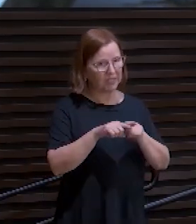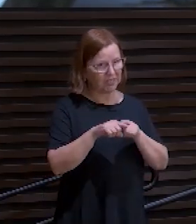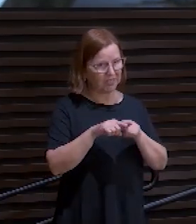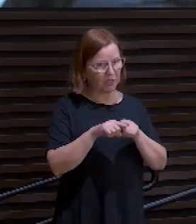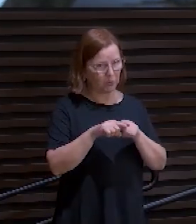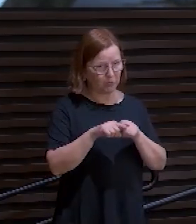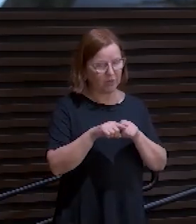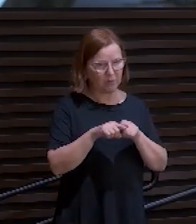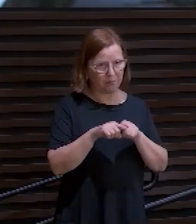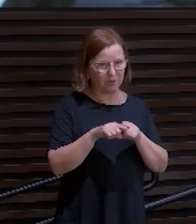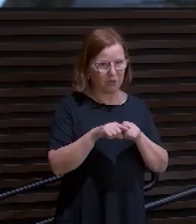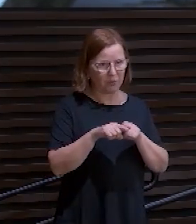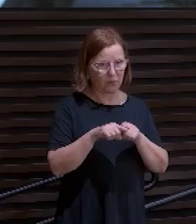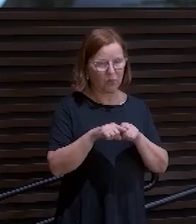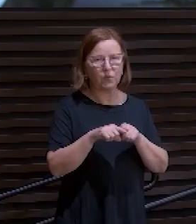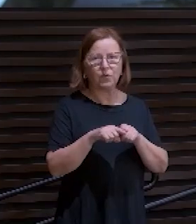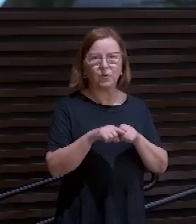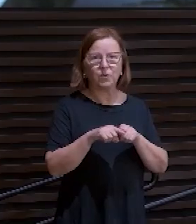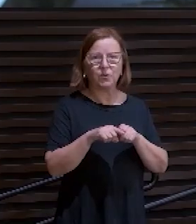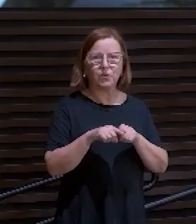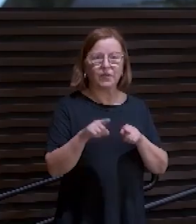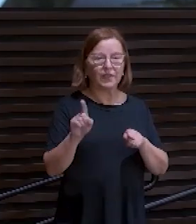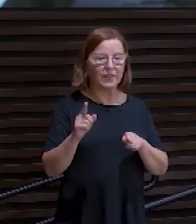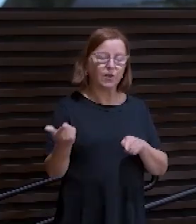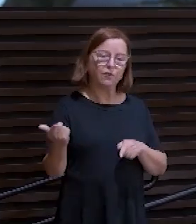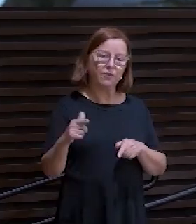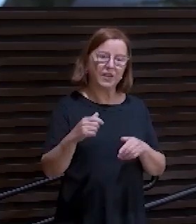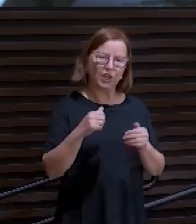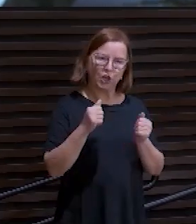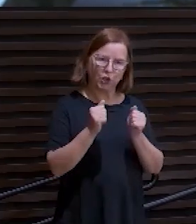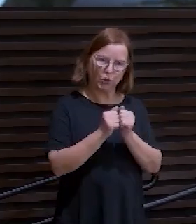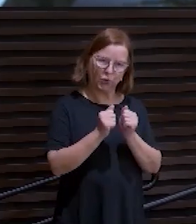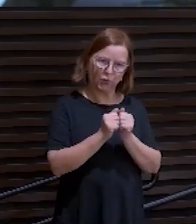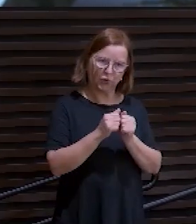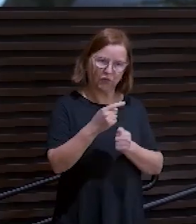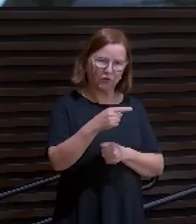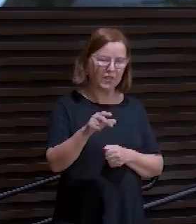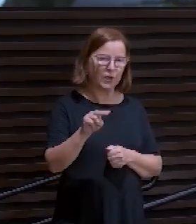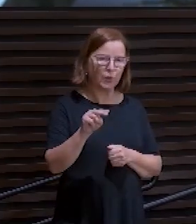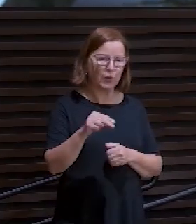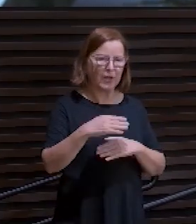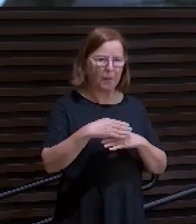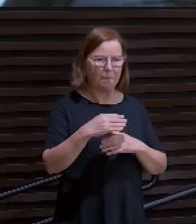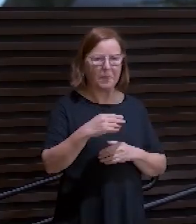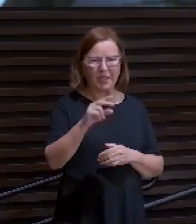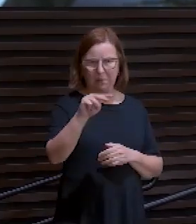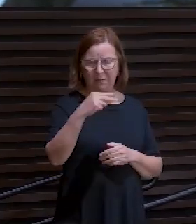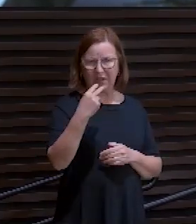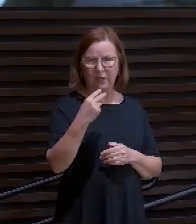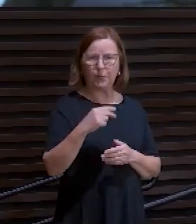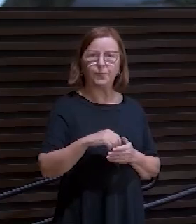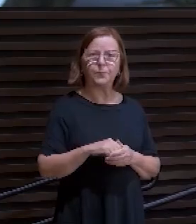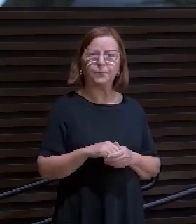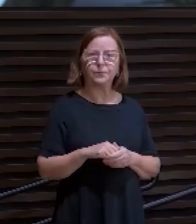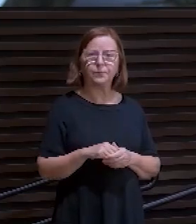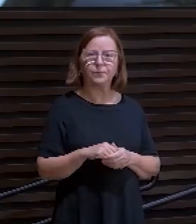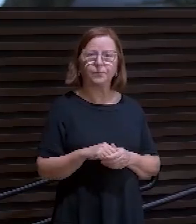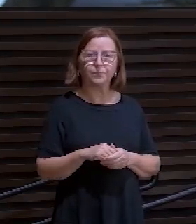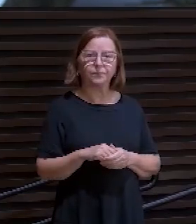o rosto. Tendo nós subido a teu servo, meu pai, e a ele repetido as palavras de meu senhor, disse nosso